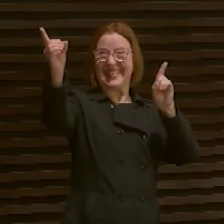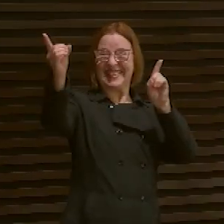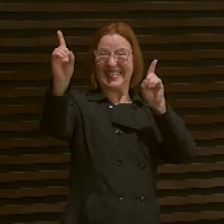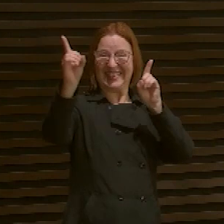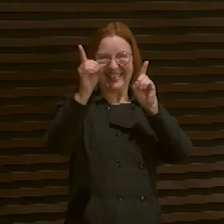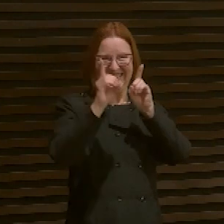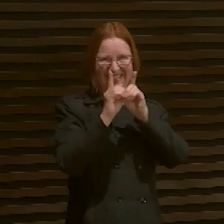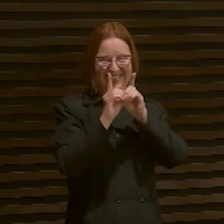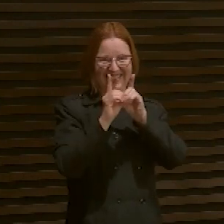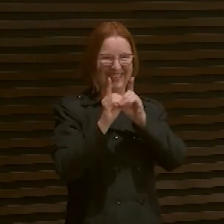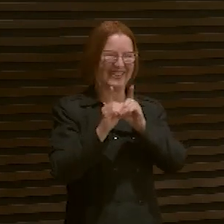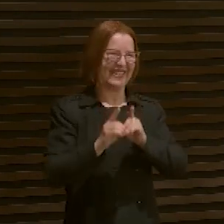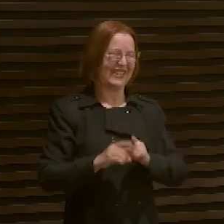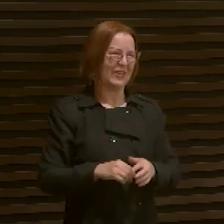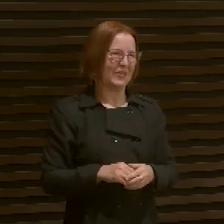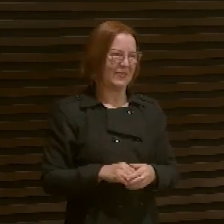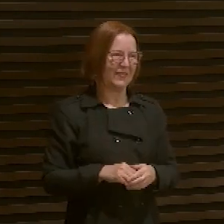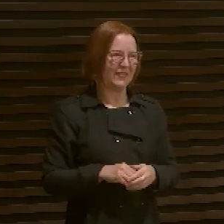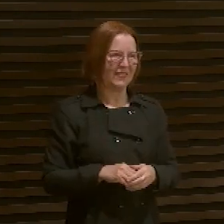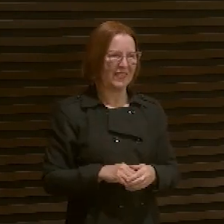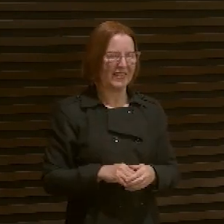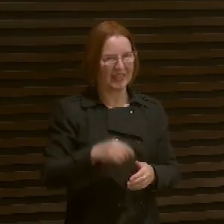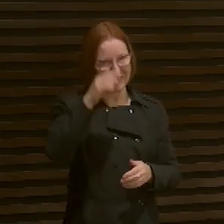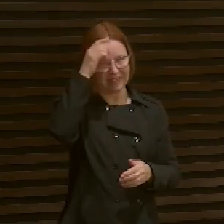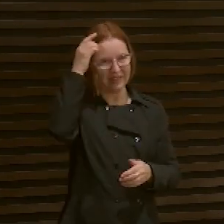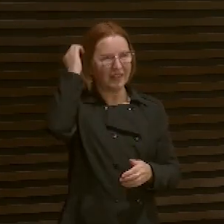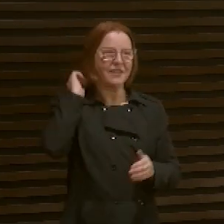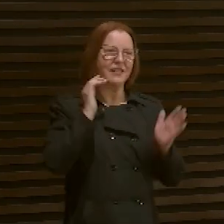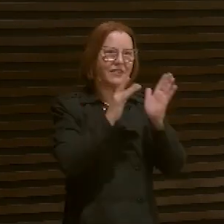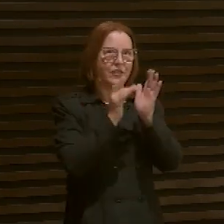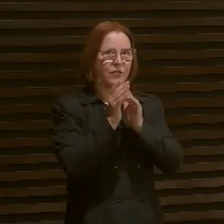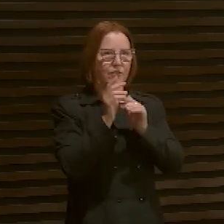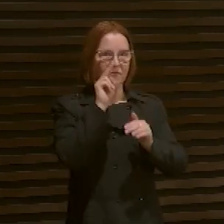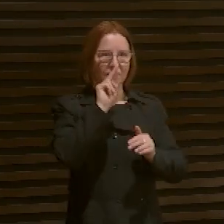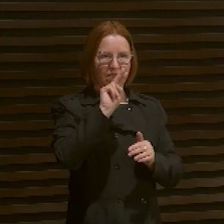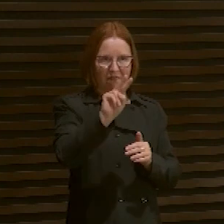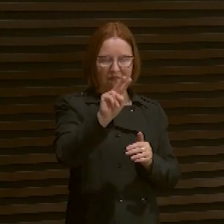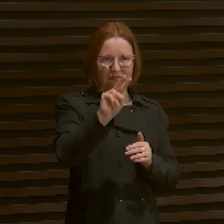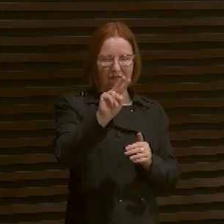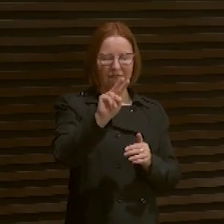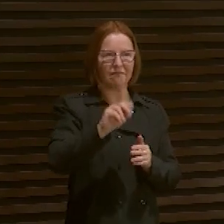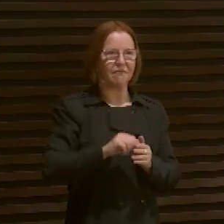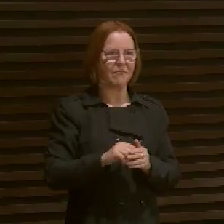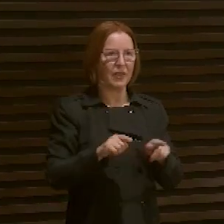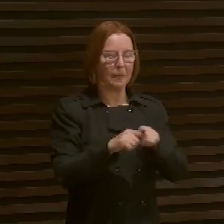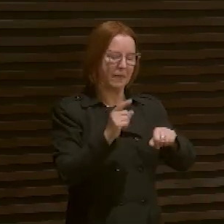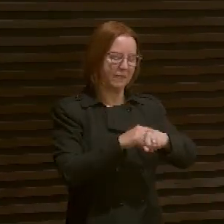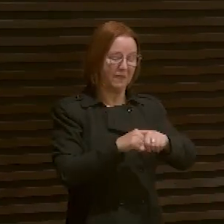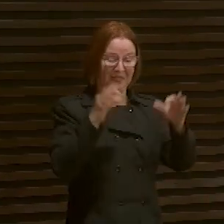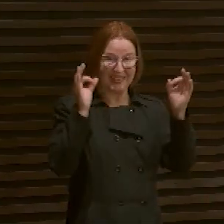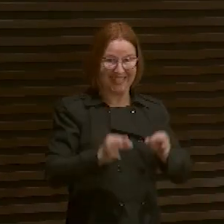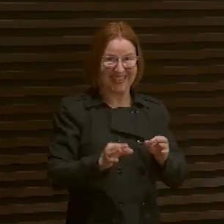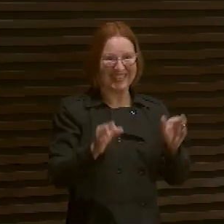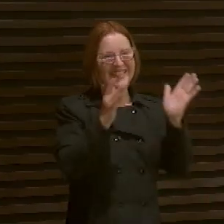Sempre. Ele está lá intercedendo, olhando, acompanhando e medindo. Mas na hora exata, Ele